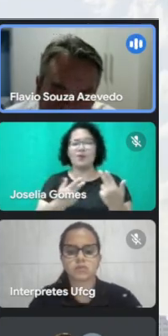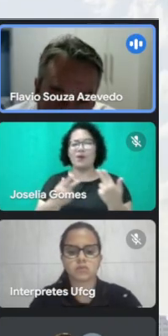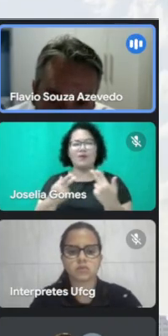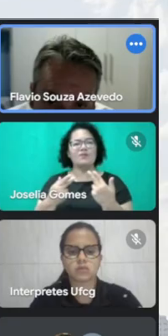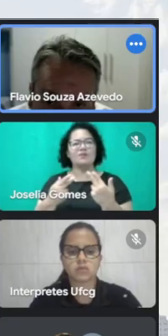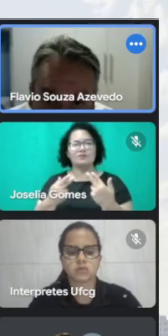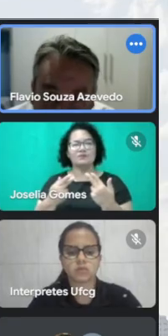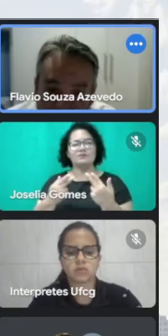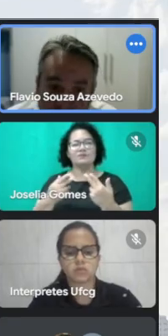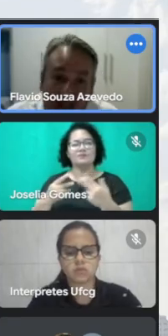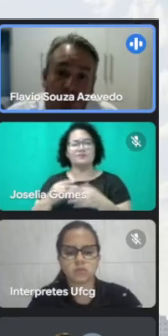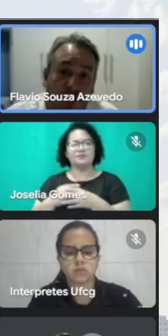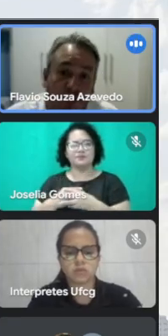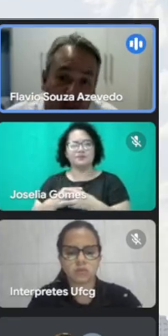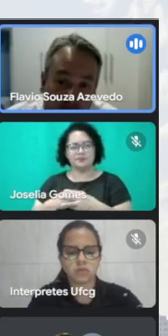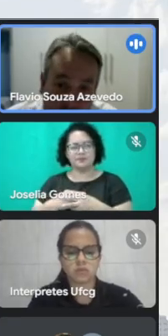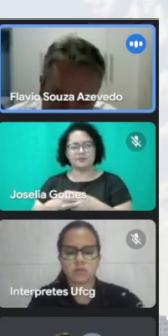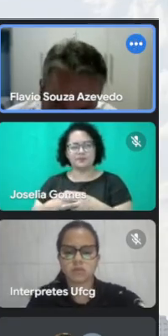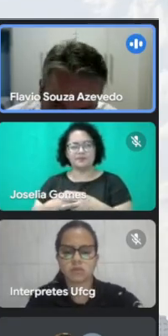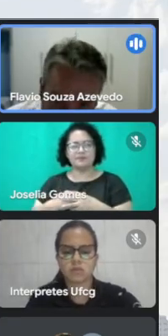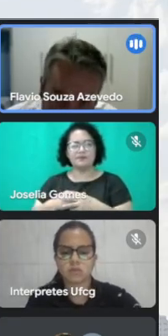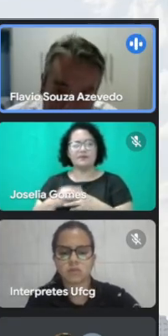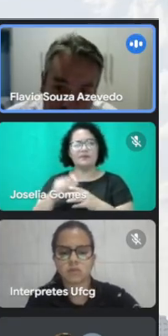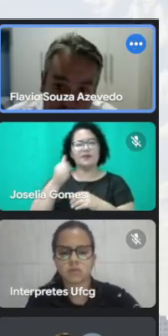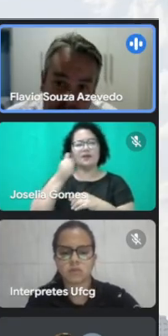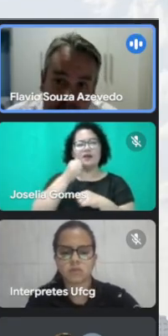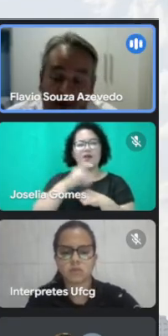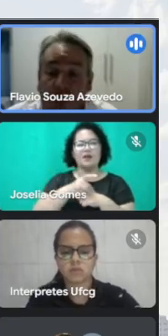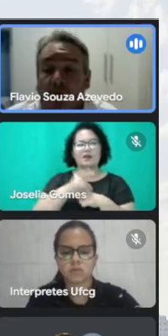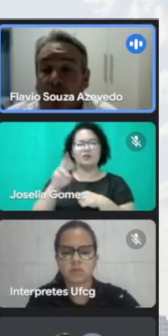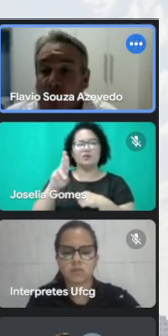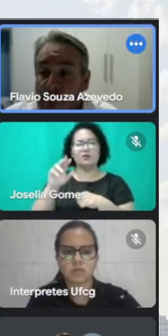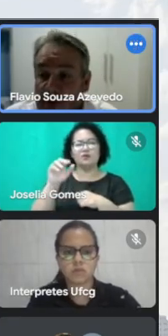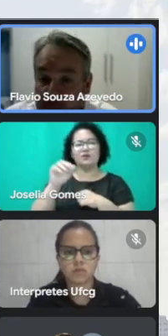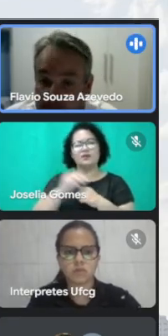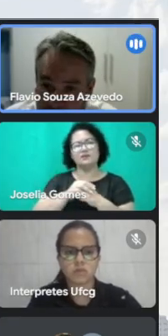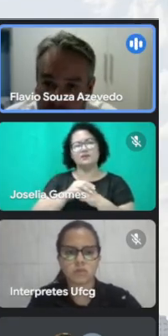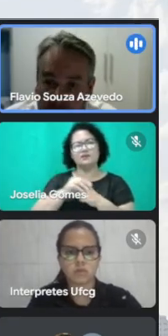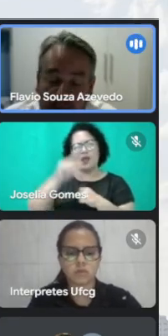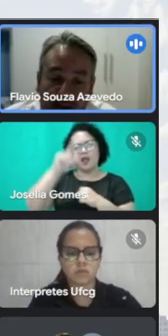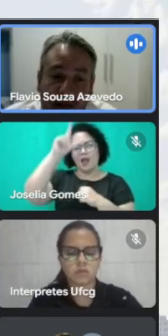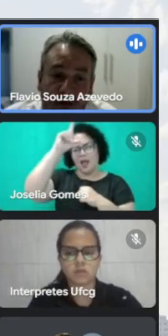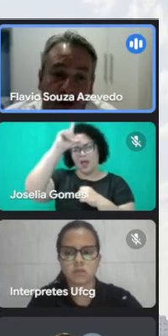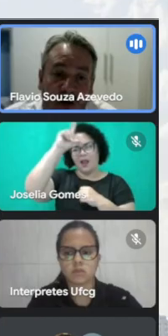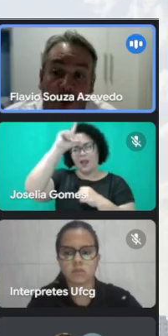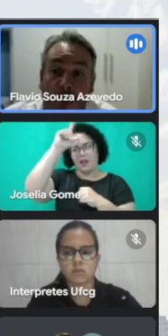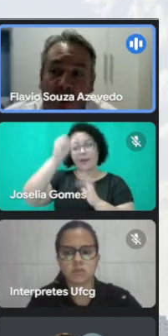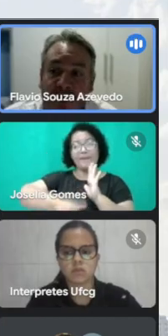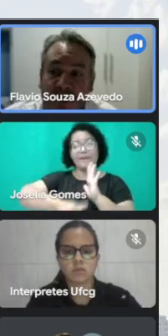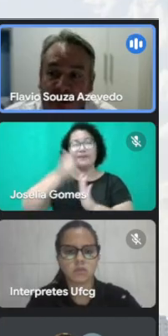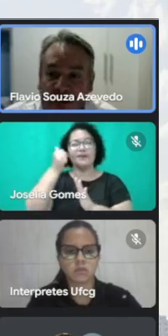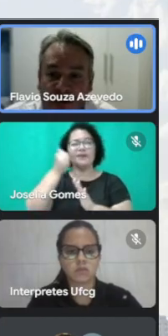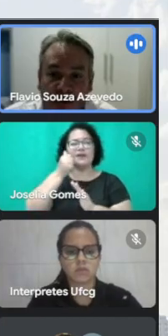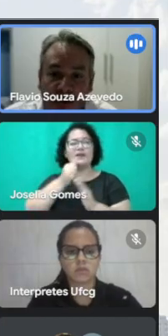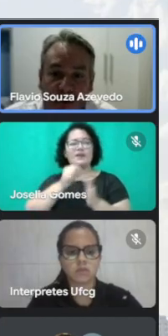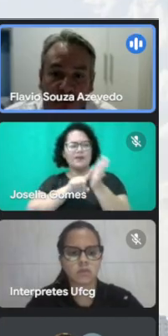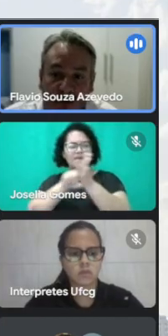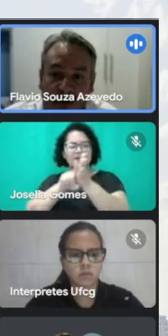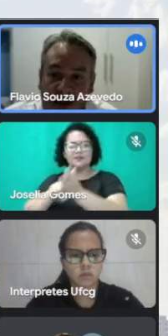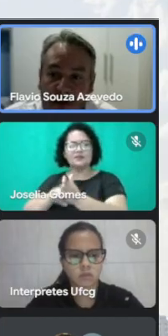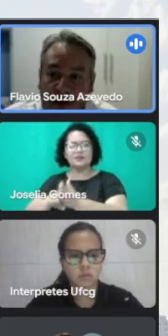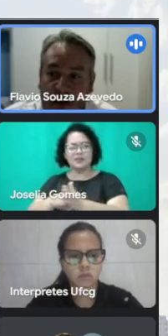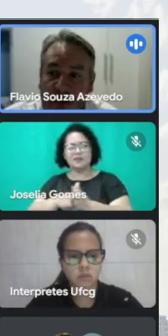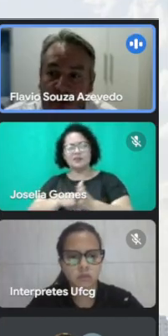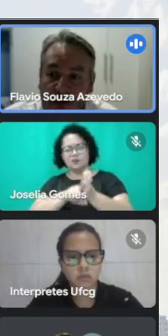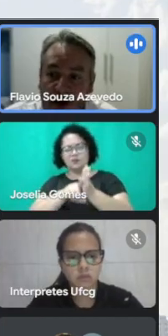pântanos naturais. A doutora alemã Kate Siedel foi a primeira pesquisadora a incorporar as vegetações em zonas